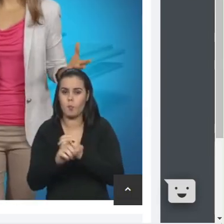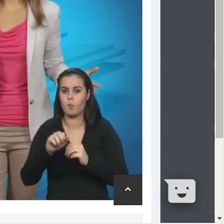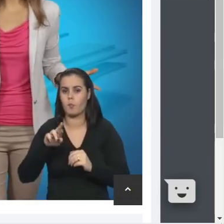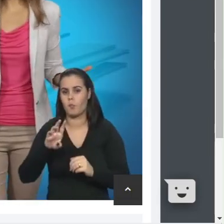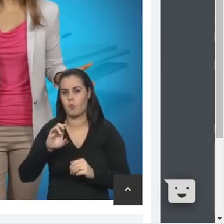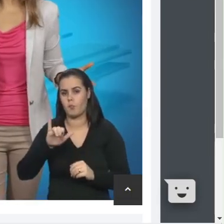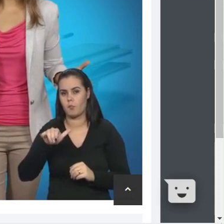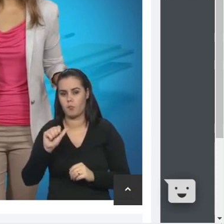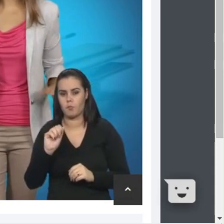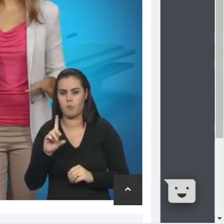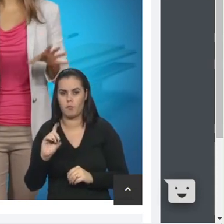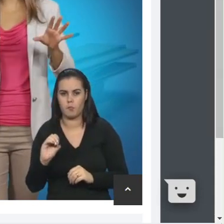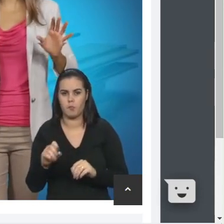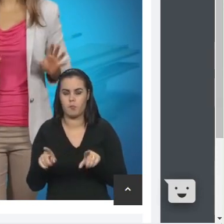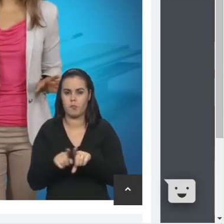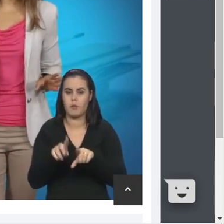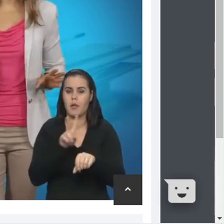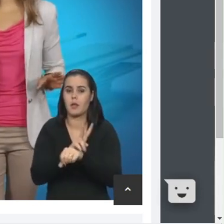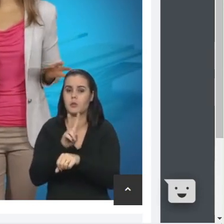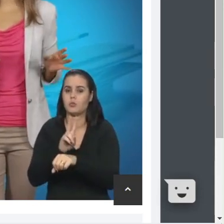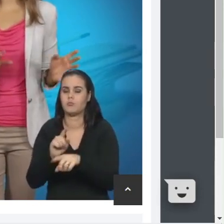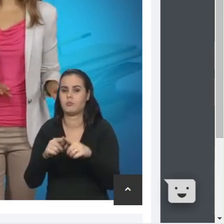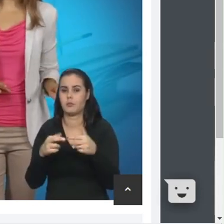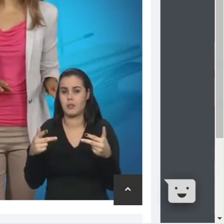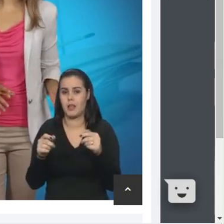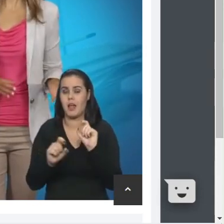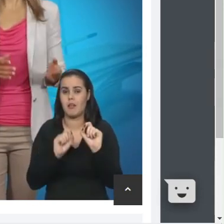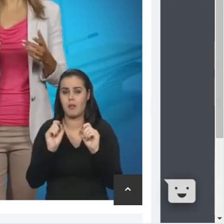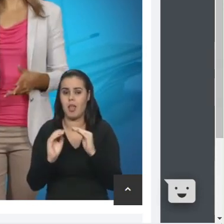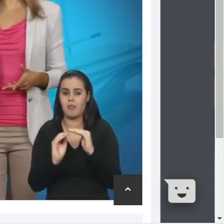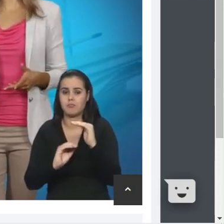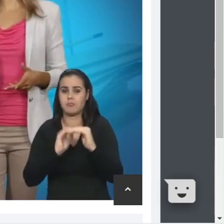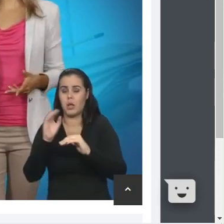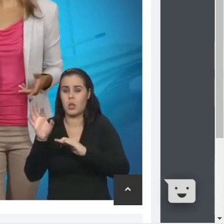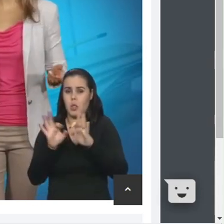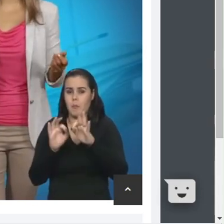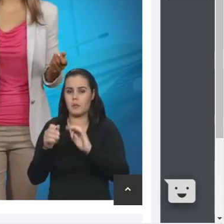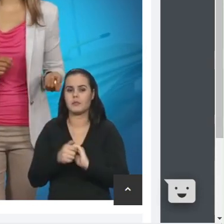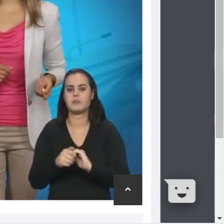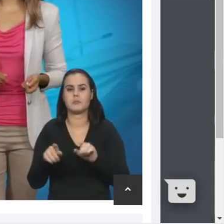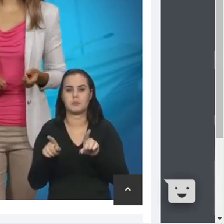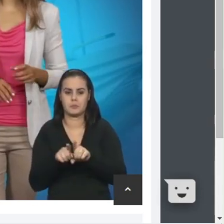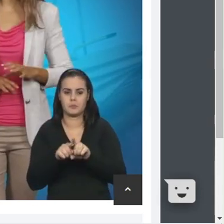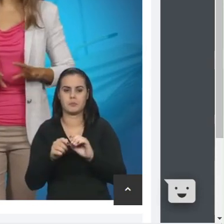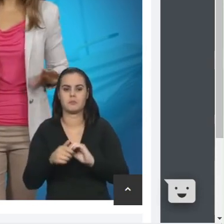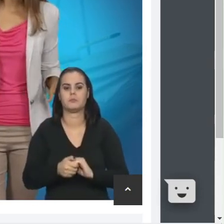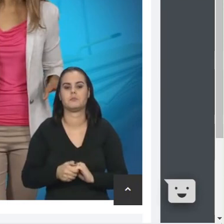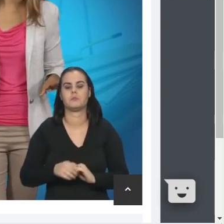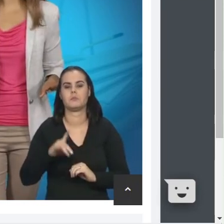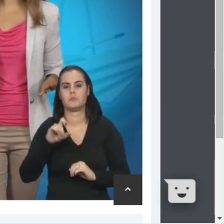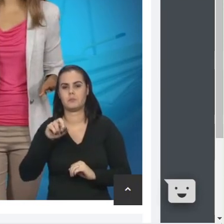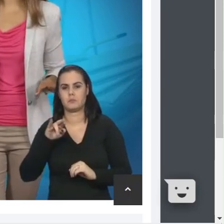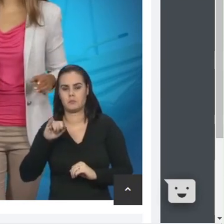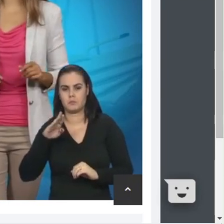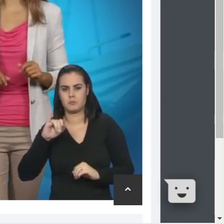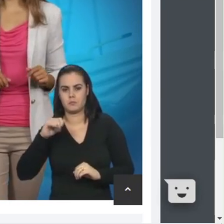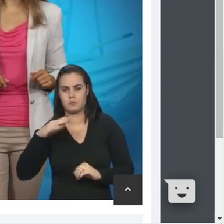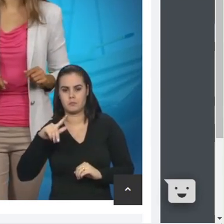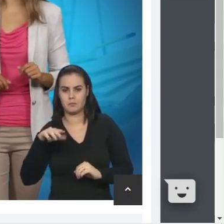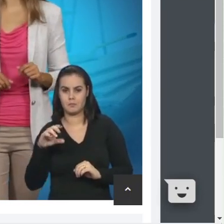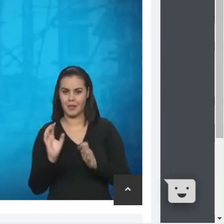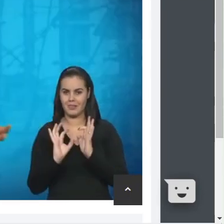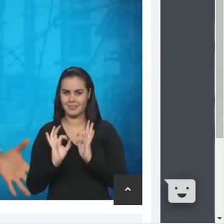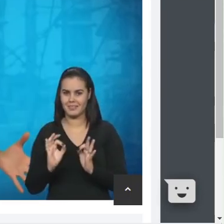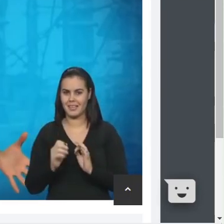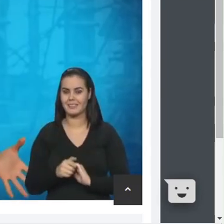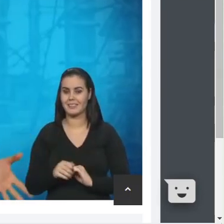O cuidado com os materiais é o ponto alto de um planejamento, de um controle e de uma distribuição correta dos materiais durante a